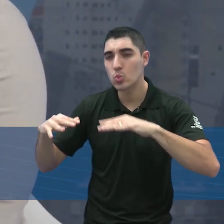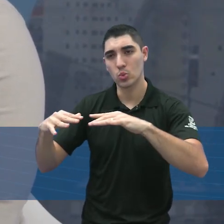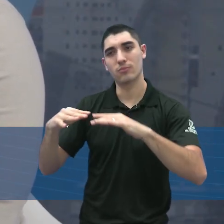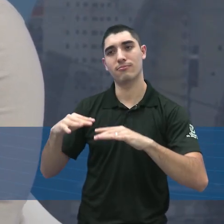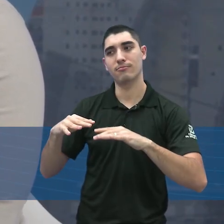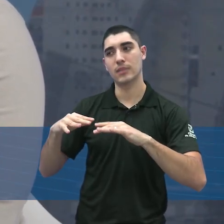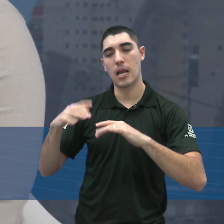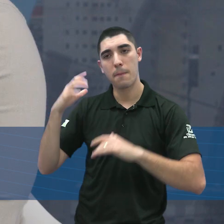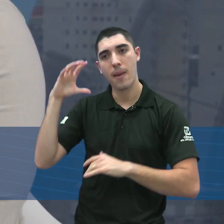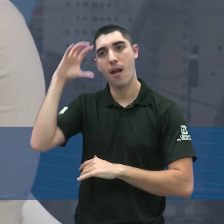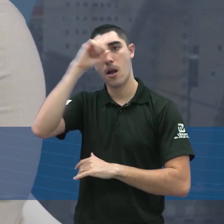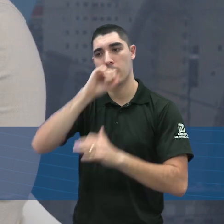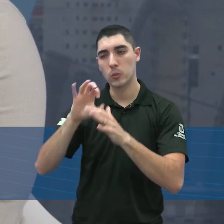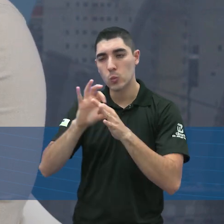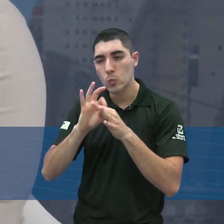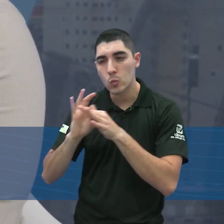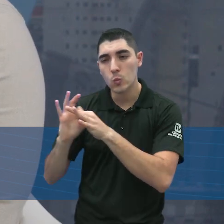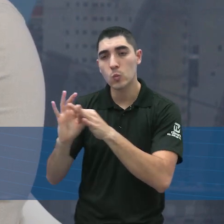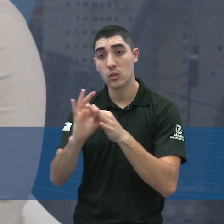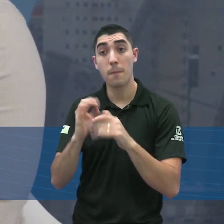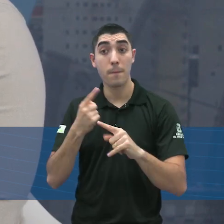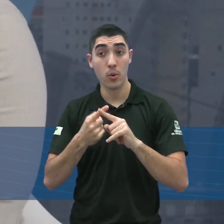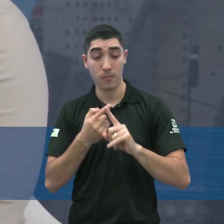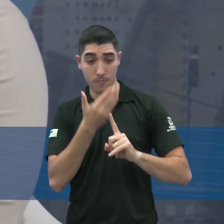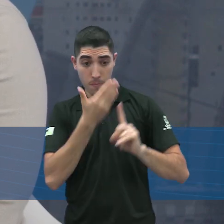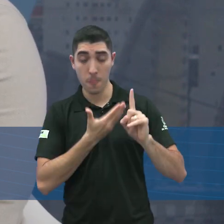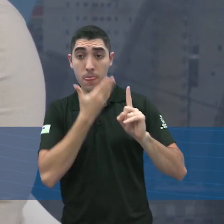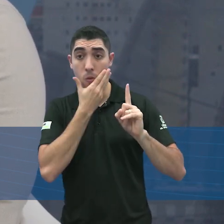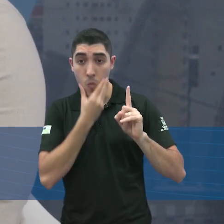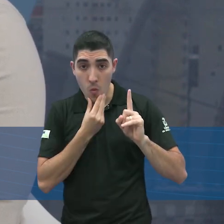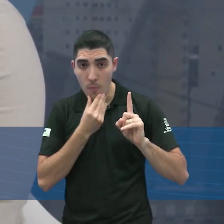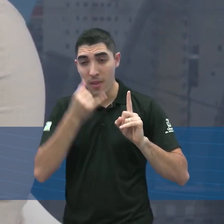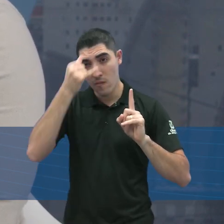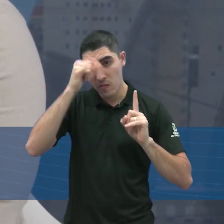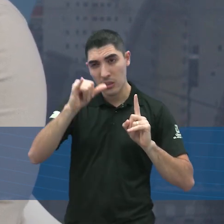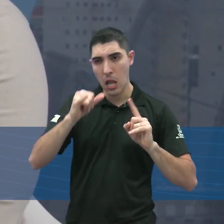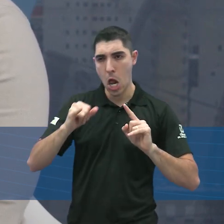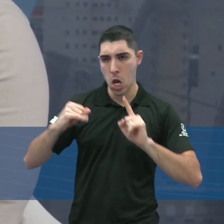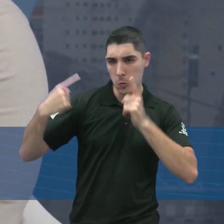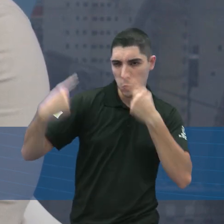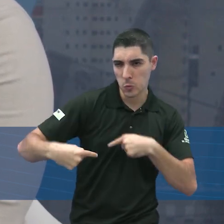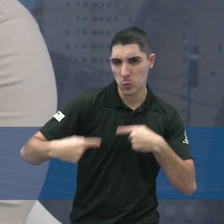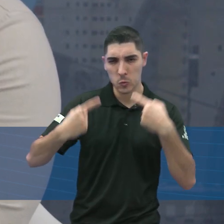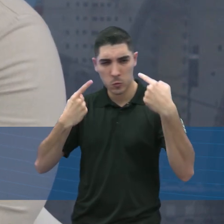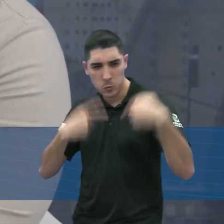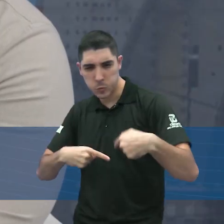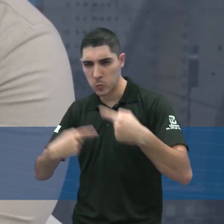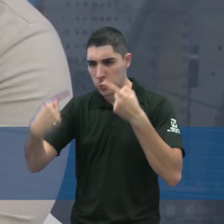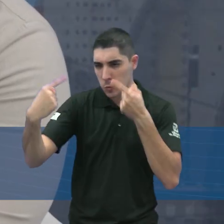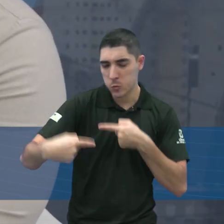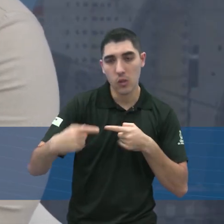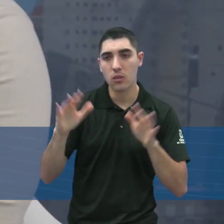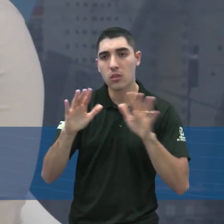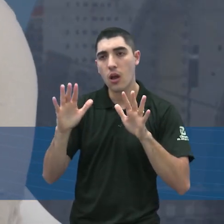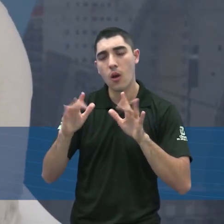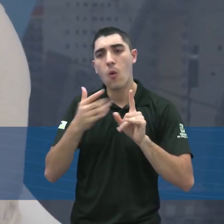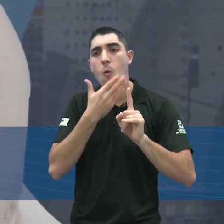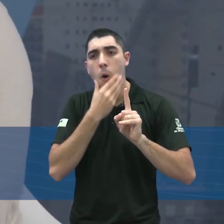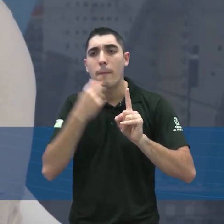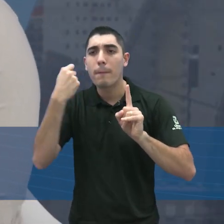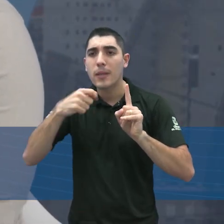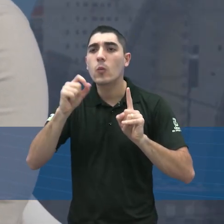toda a sociedade, né? Precisa ser um trabalho colaborativo, né, para que o homem seja menos competitivo